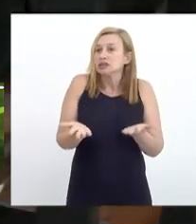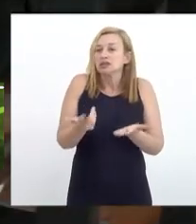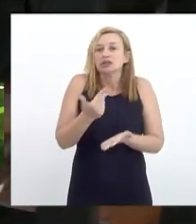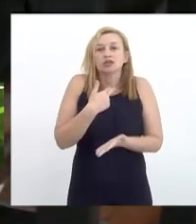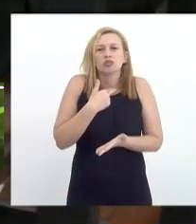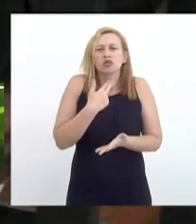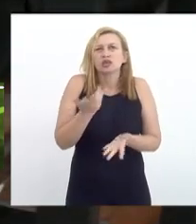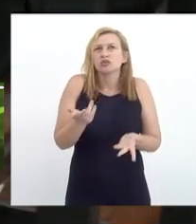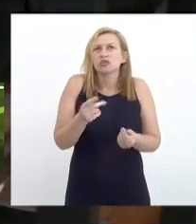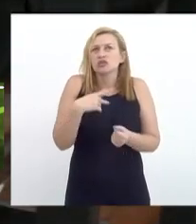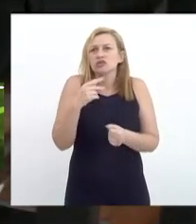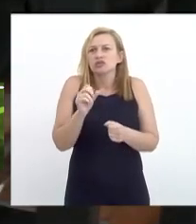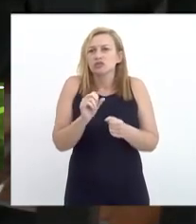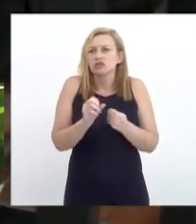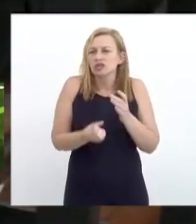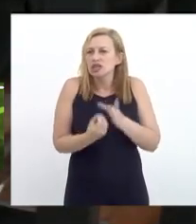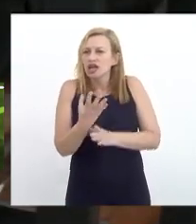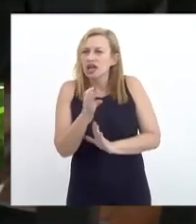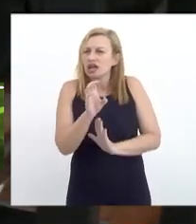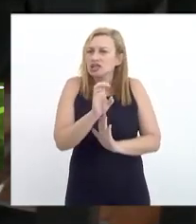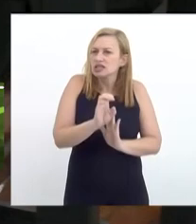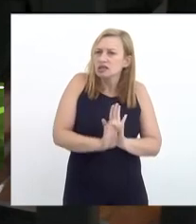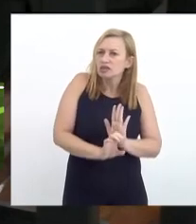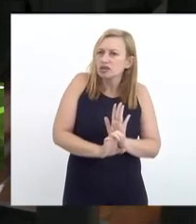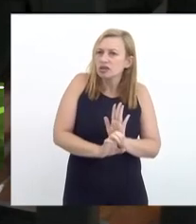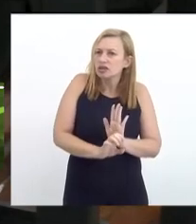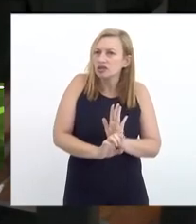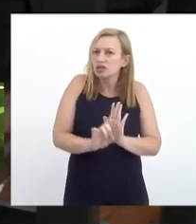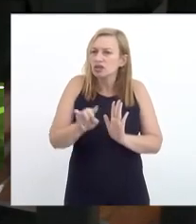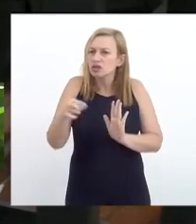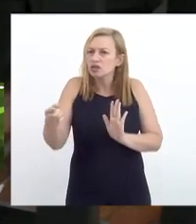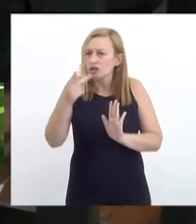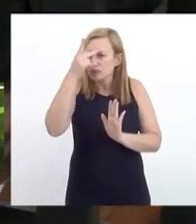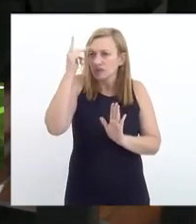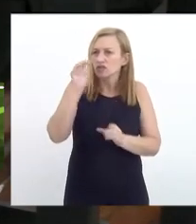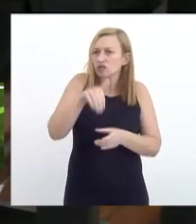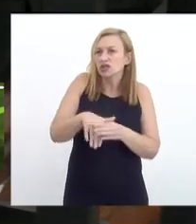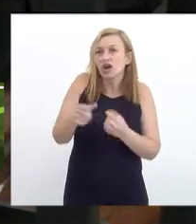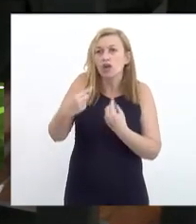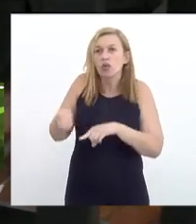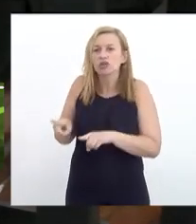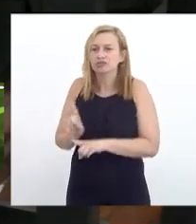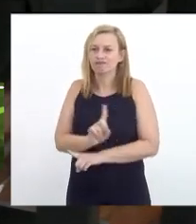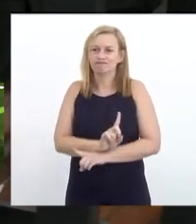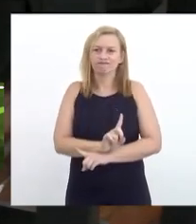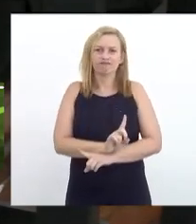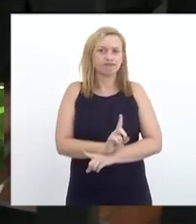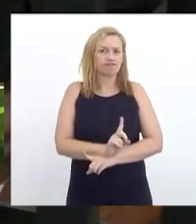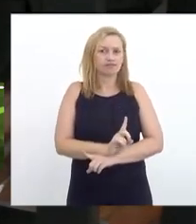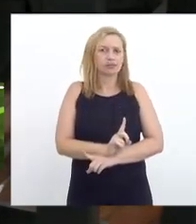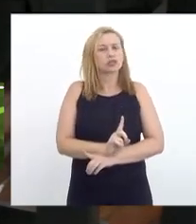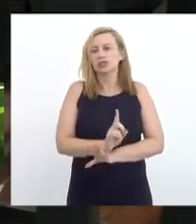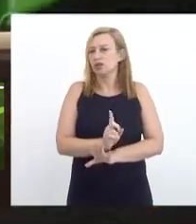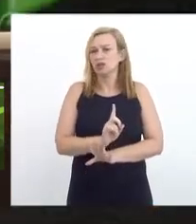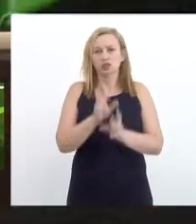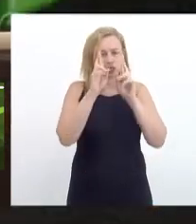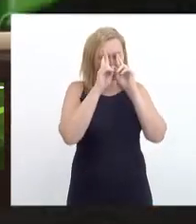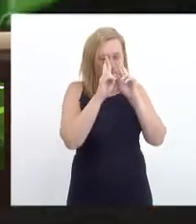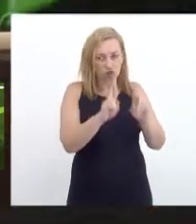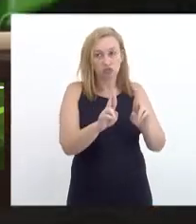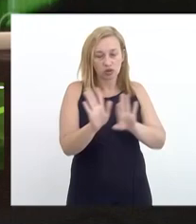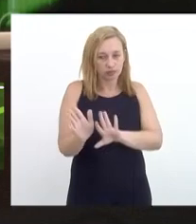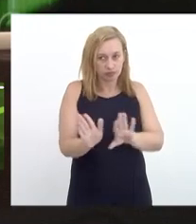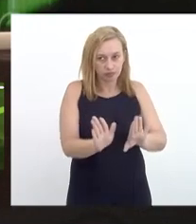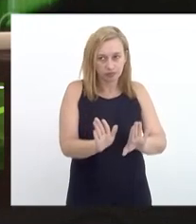Também fazer Essas emendas Aglutina nativa E alguém que está aqui De repente votar contra Não, Mas olha só A gente tem que Com todo o respeito Porque